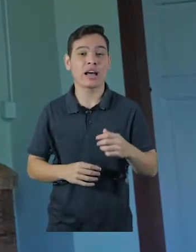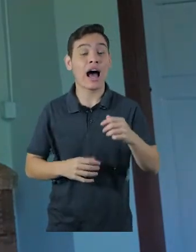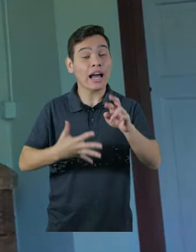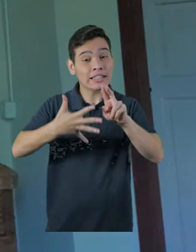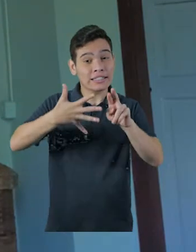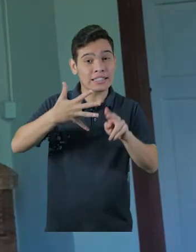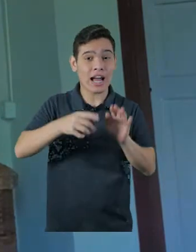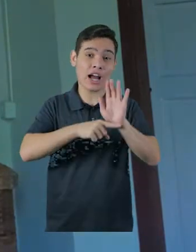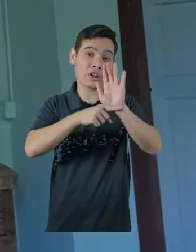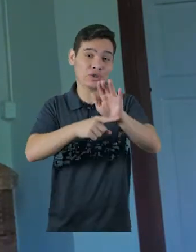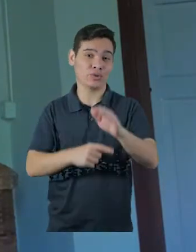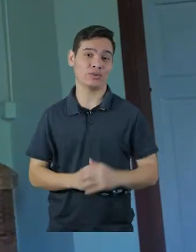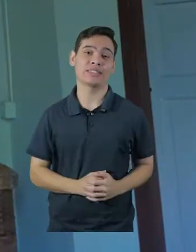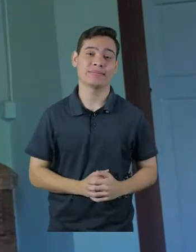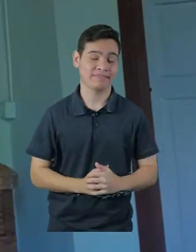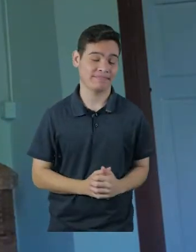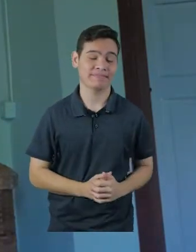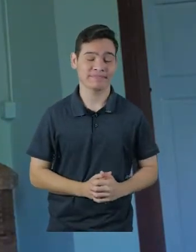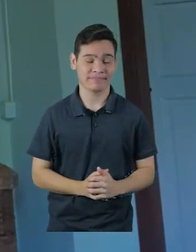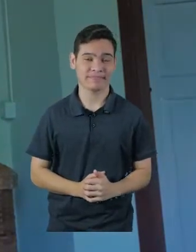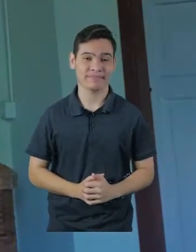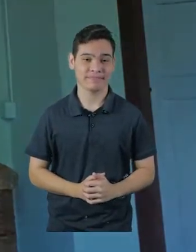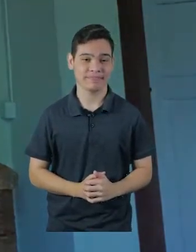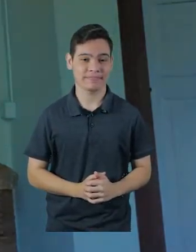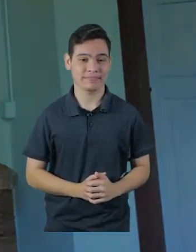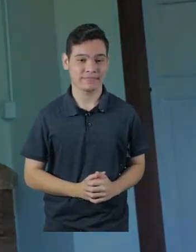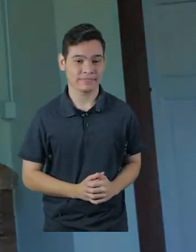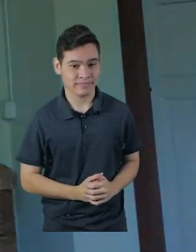partir só das indicações que eu vou dar. Então vamos lá.